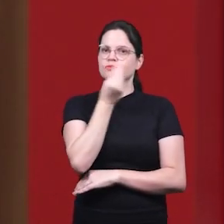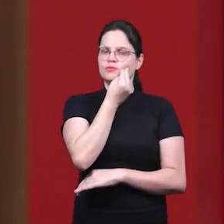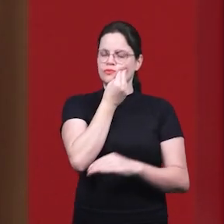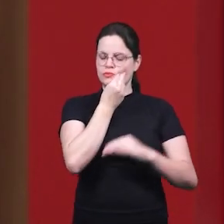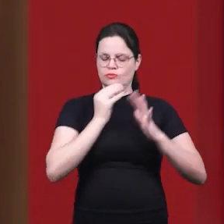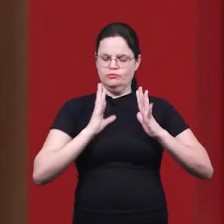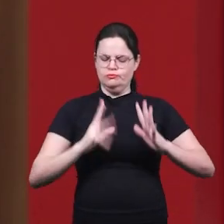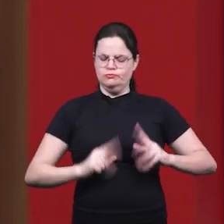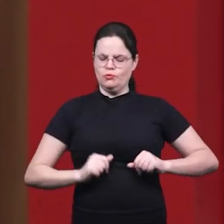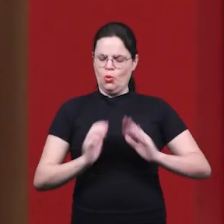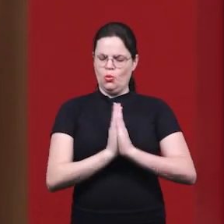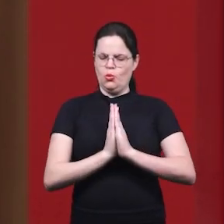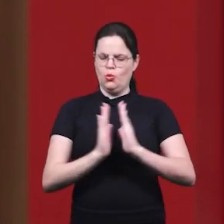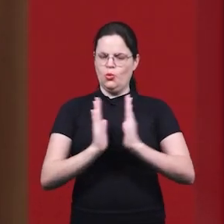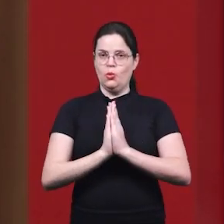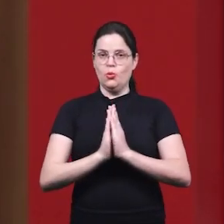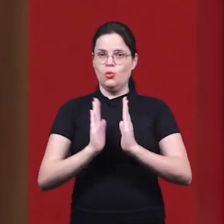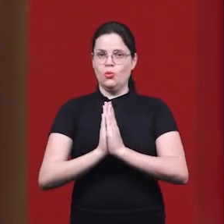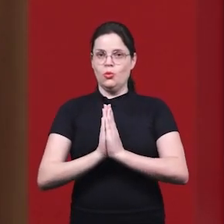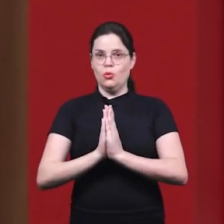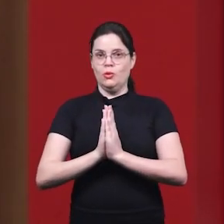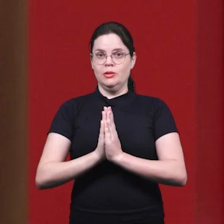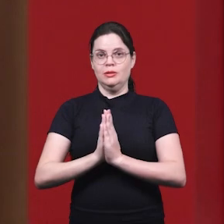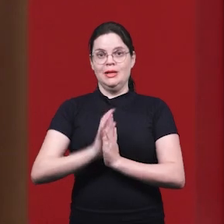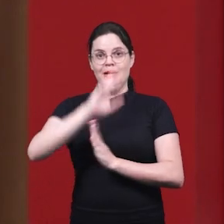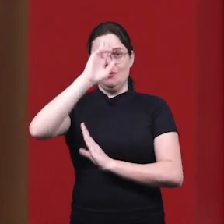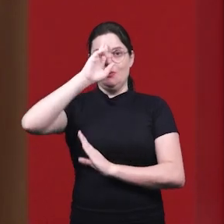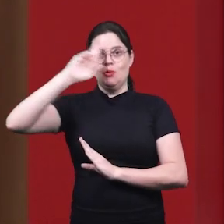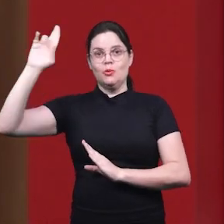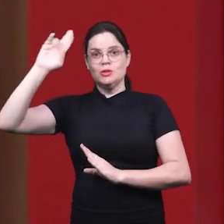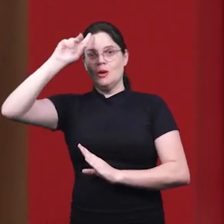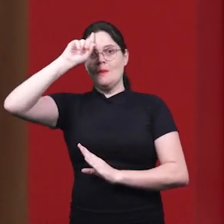Senhor, o Senhor mandou o anjo Gabriel,